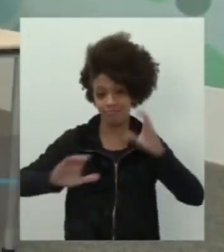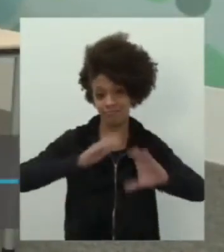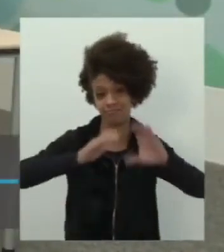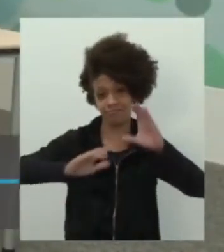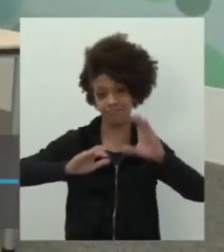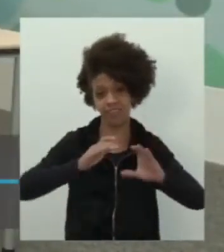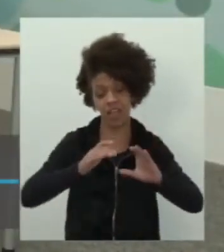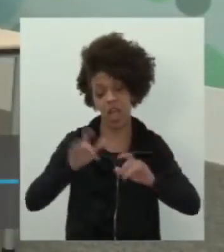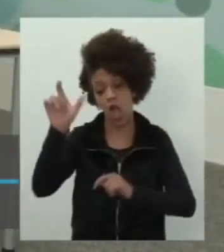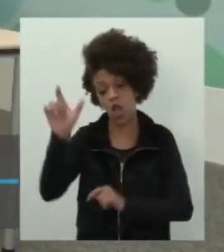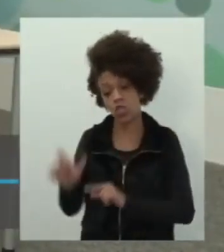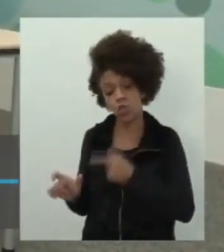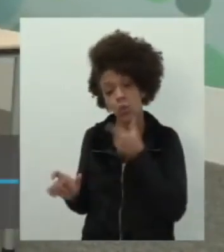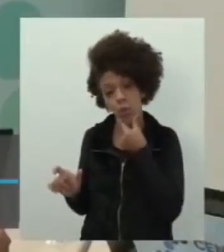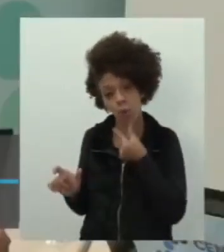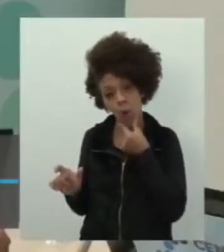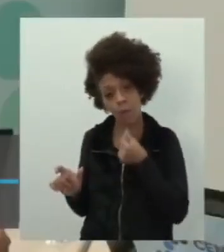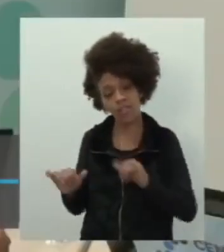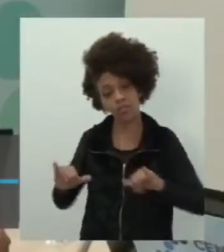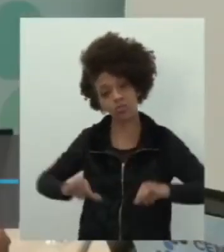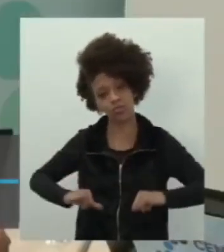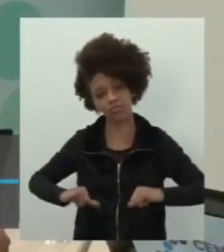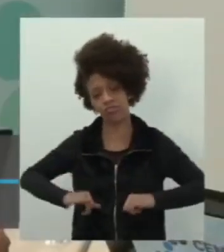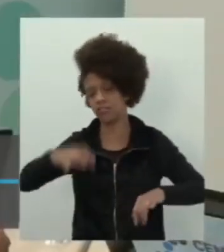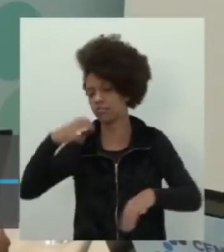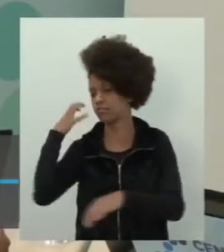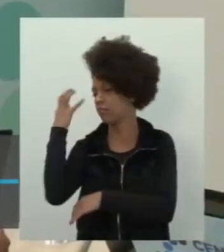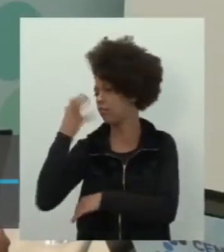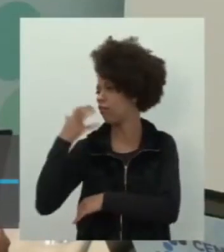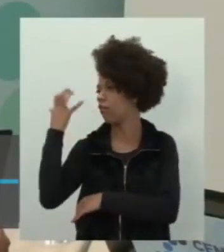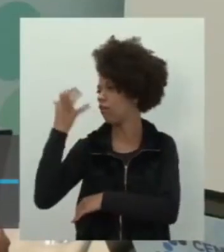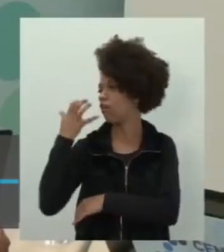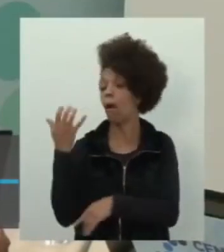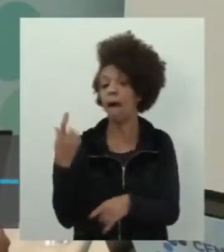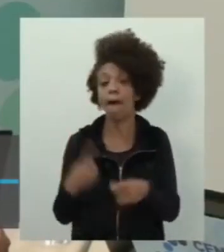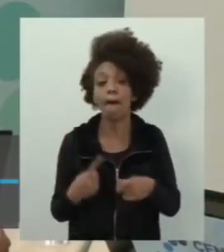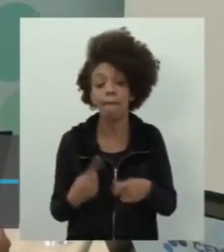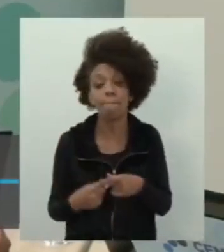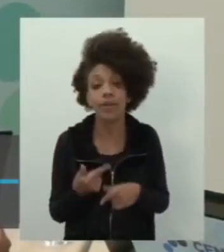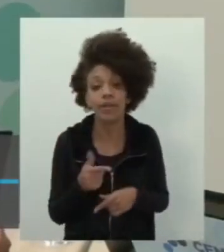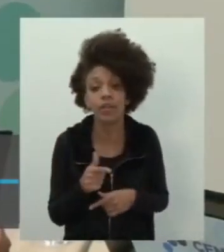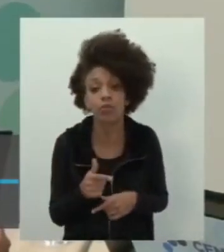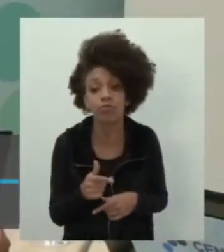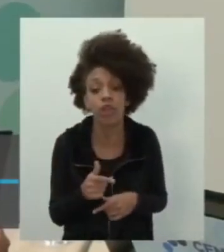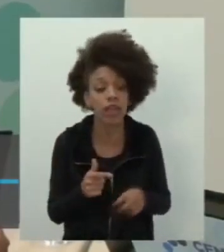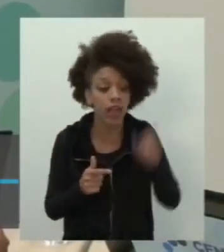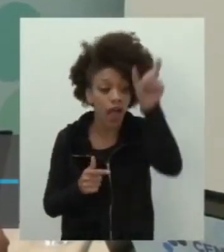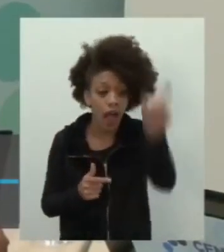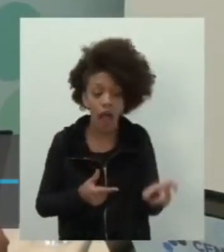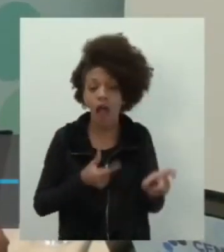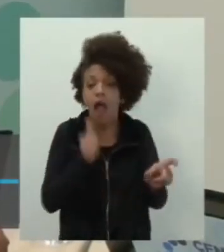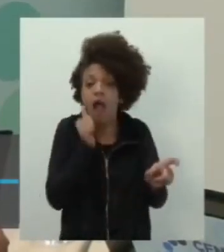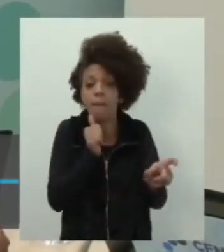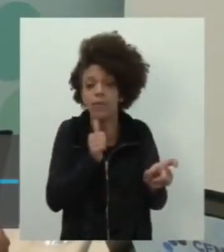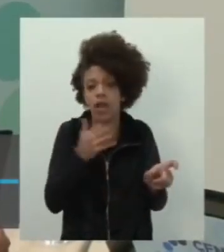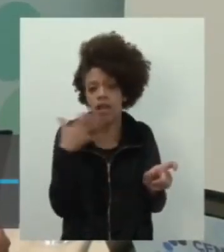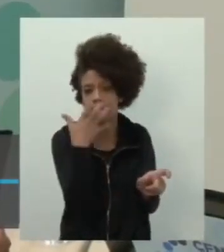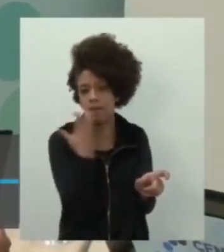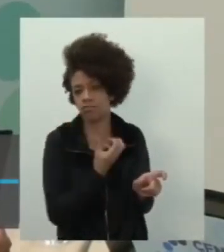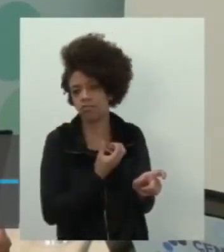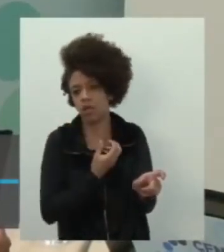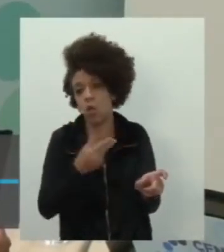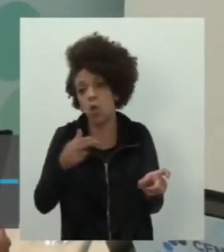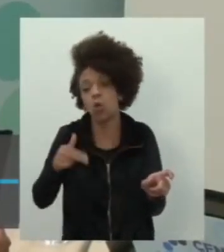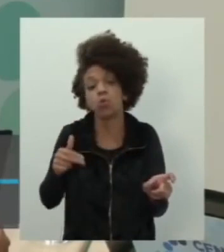história de um rapaz que ele está sofrendo por amor, né? Porque não tem a mulher amada. Ele fala, nunca houve nem valia de